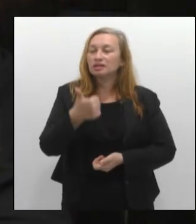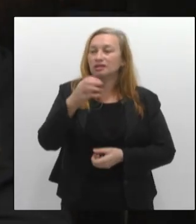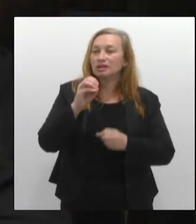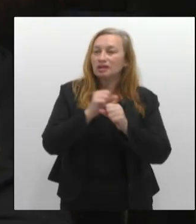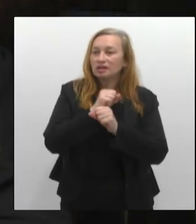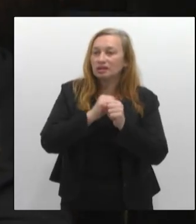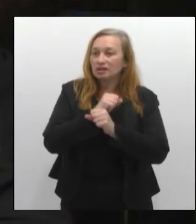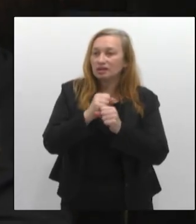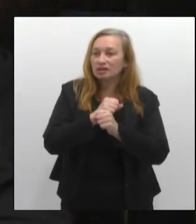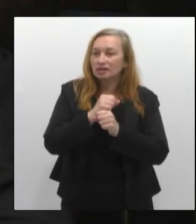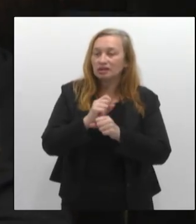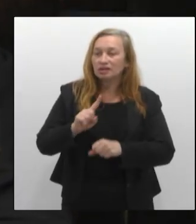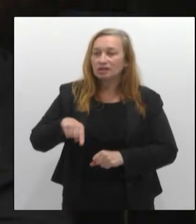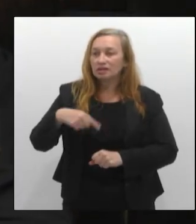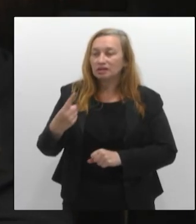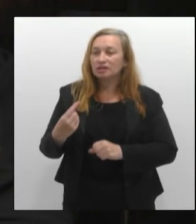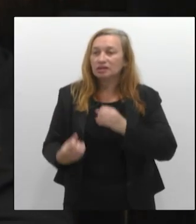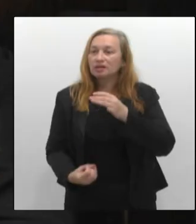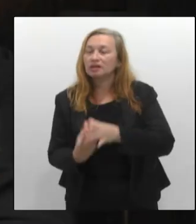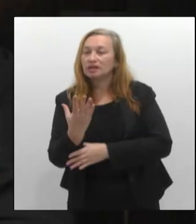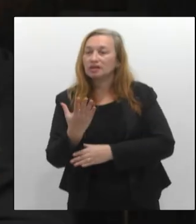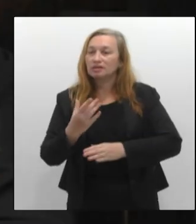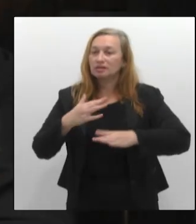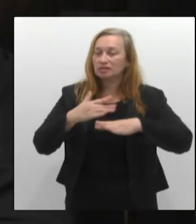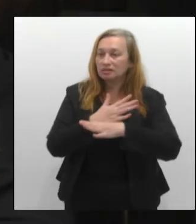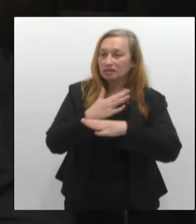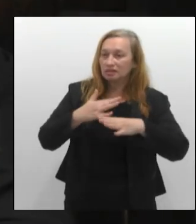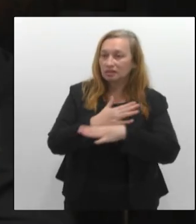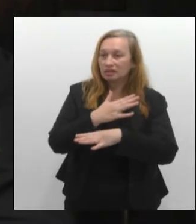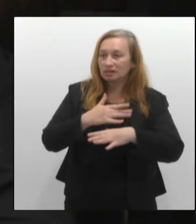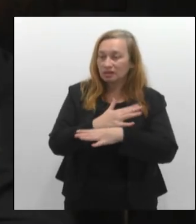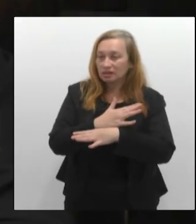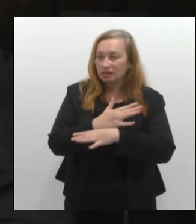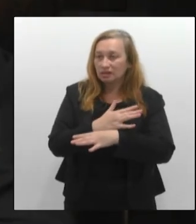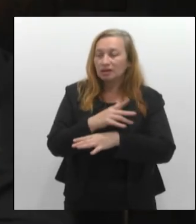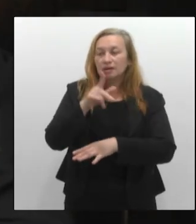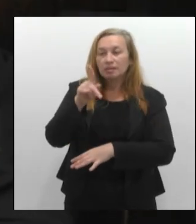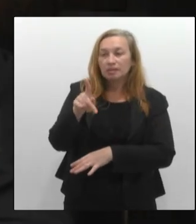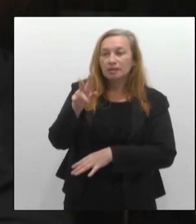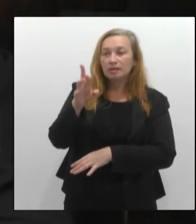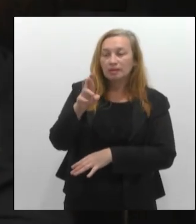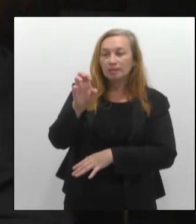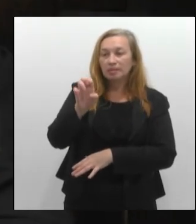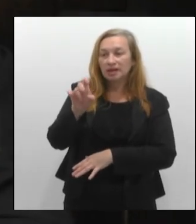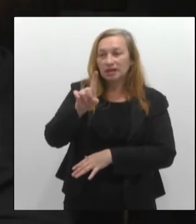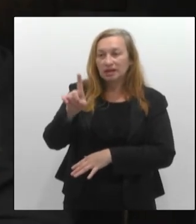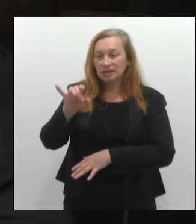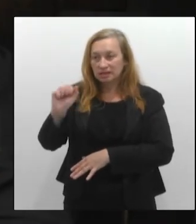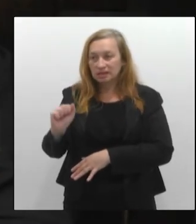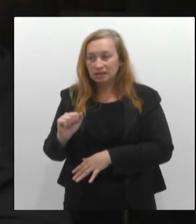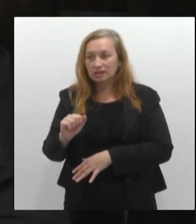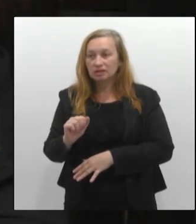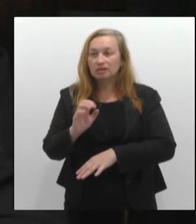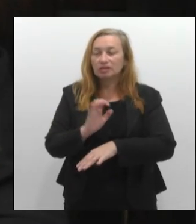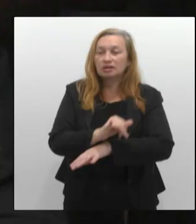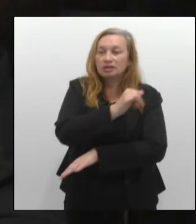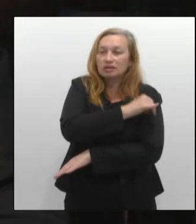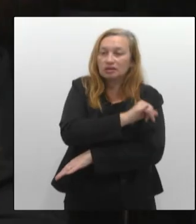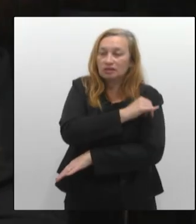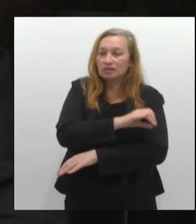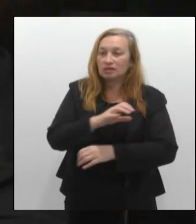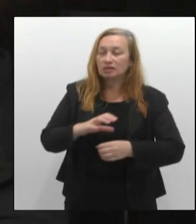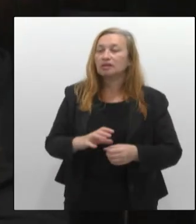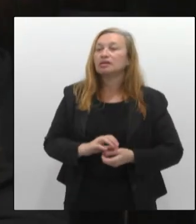anos após a fundação da cidade, é criada a prelazia do Rio de Janeiro, desmembrada da diocese de